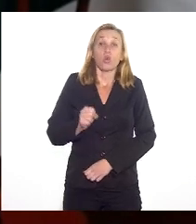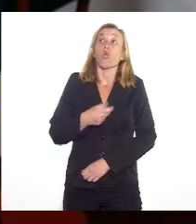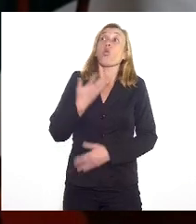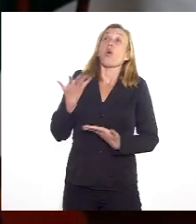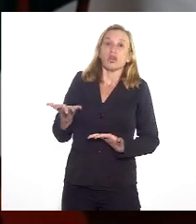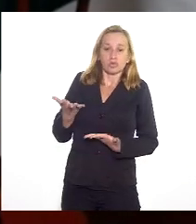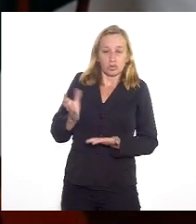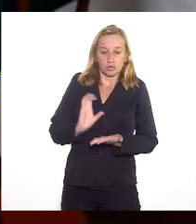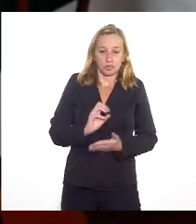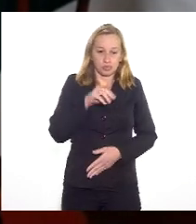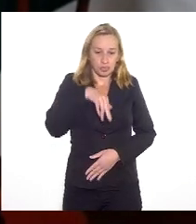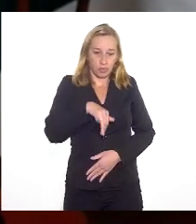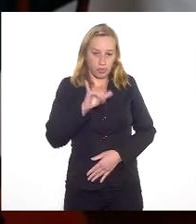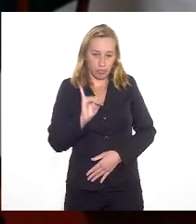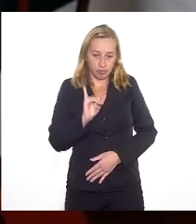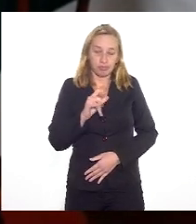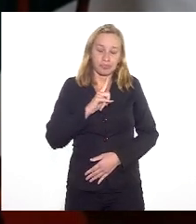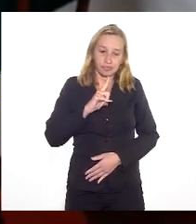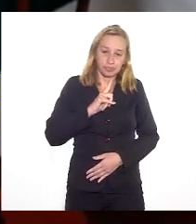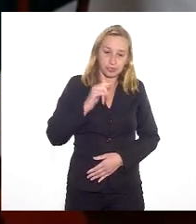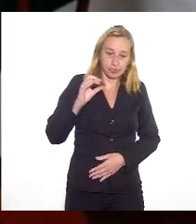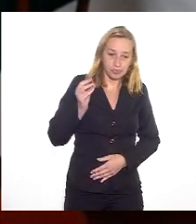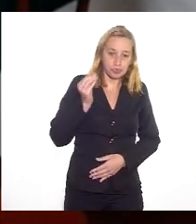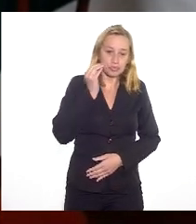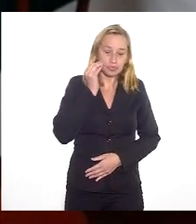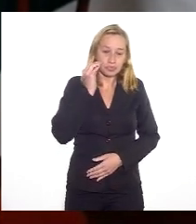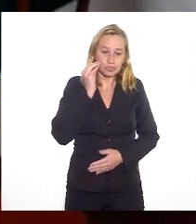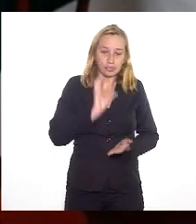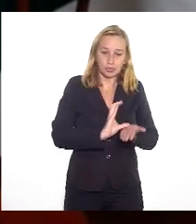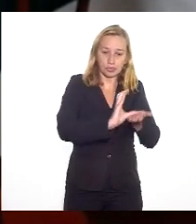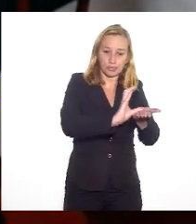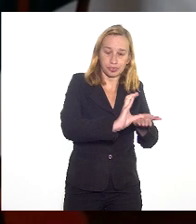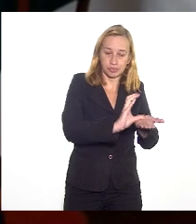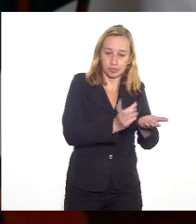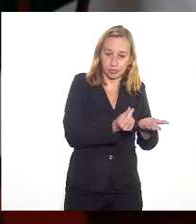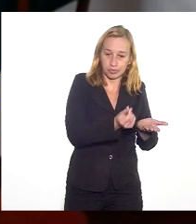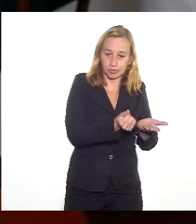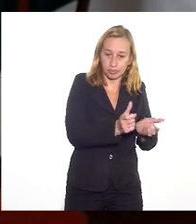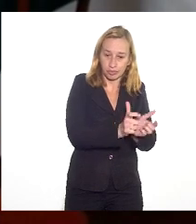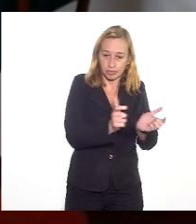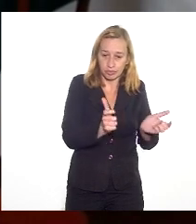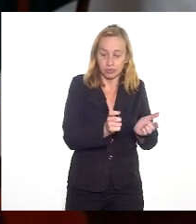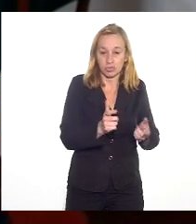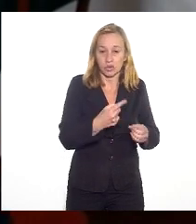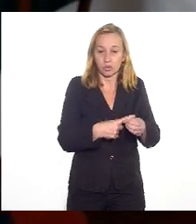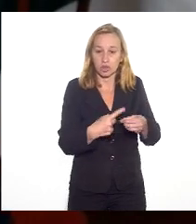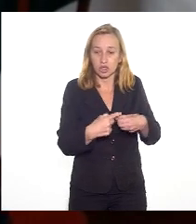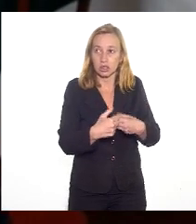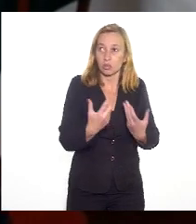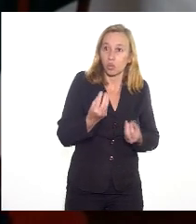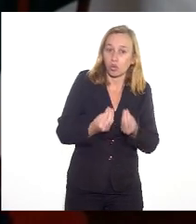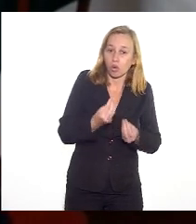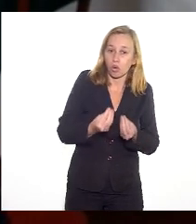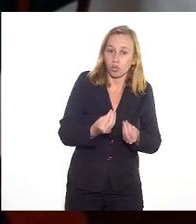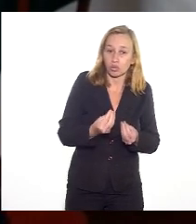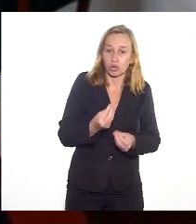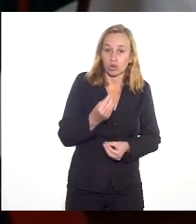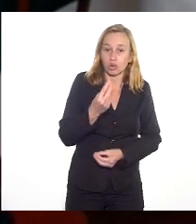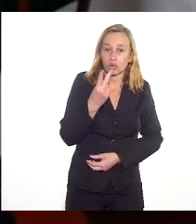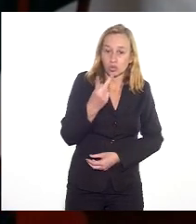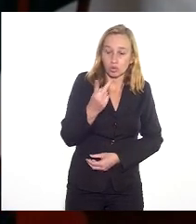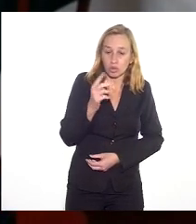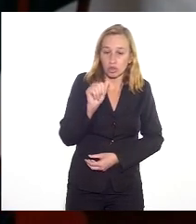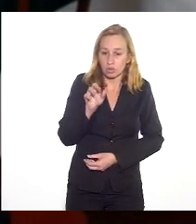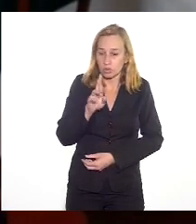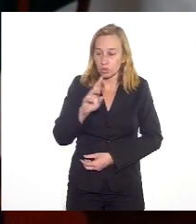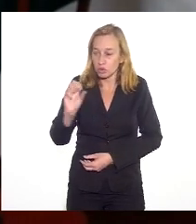a oportunidade de ter esse montante de investimento? Municípios, por exemplo, como Duas Barras, que é um município